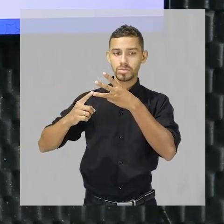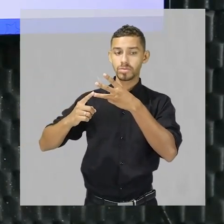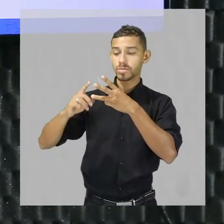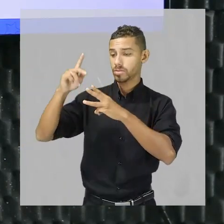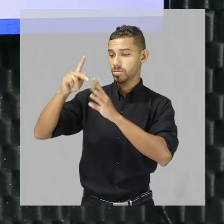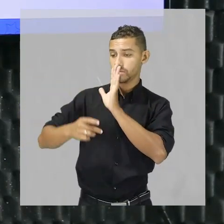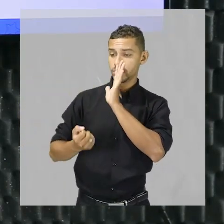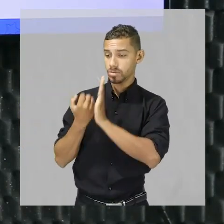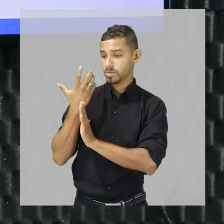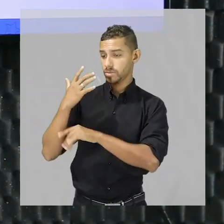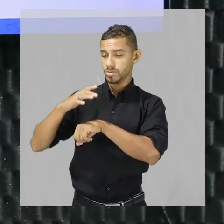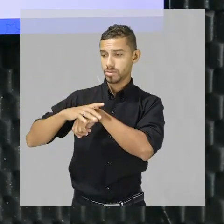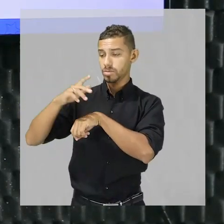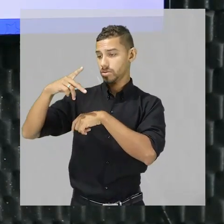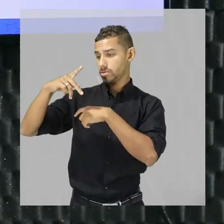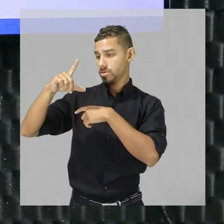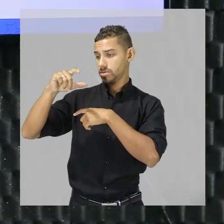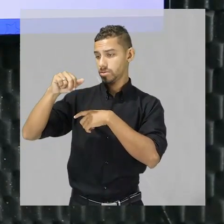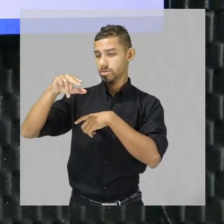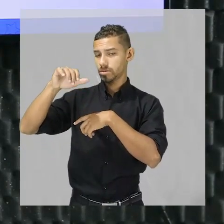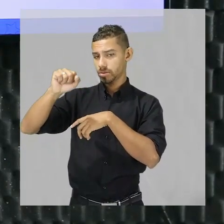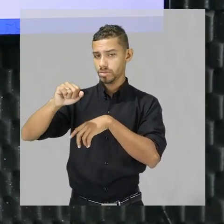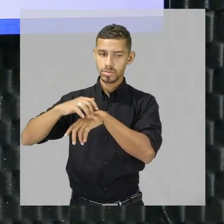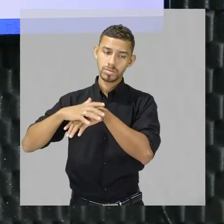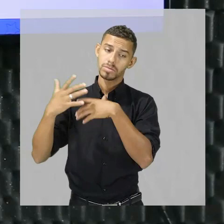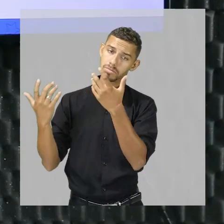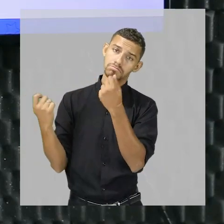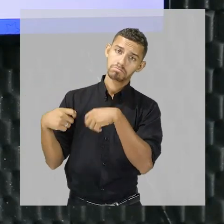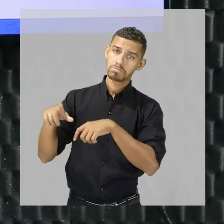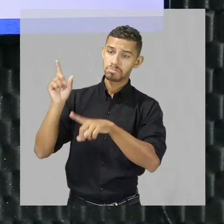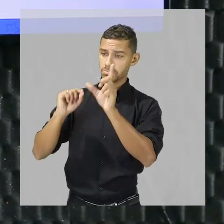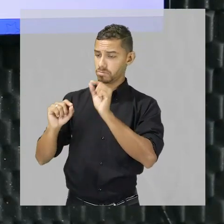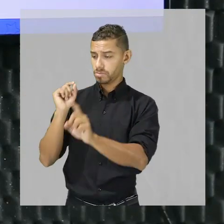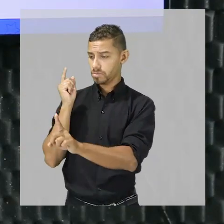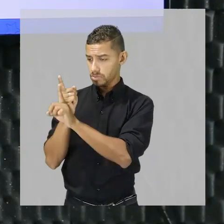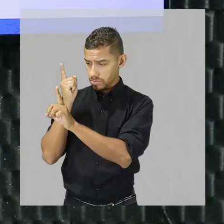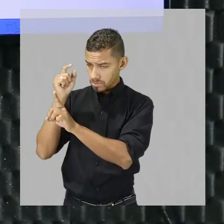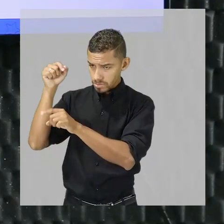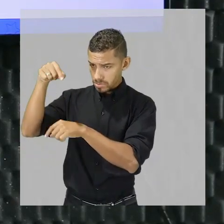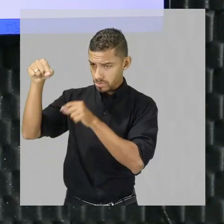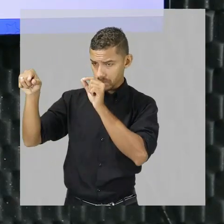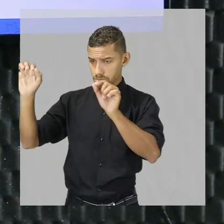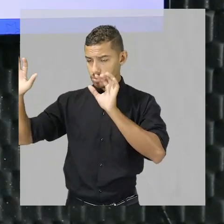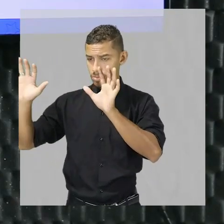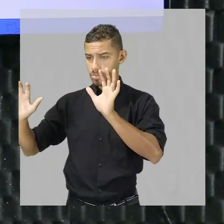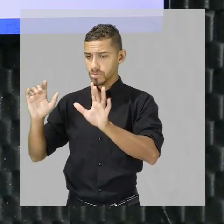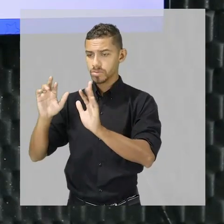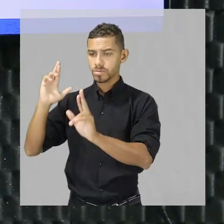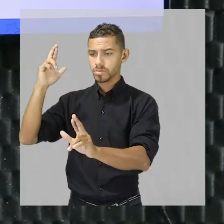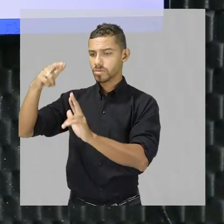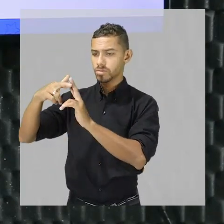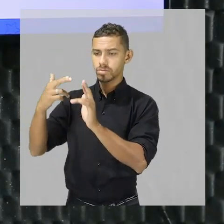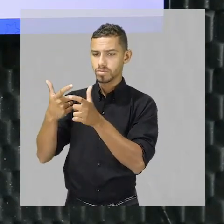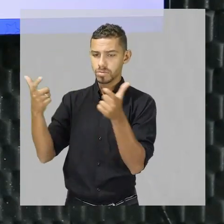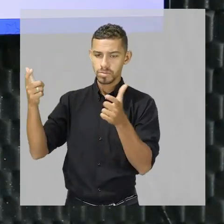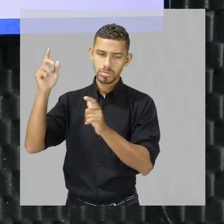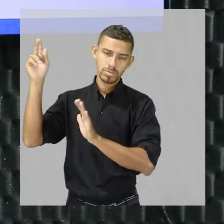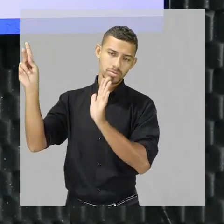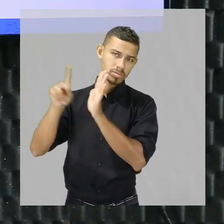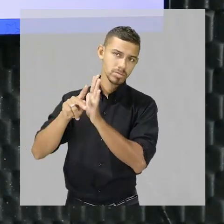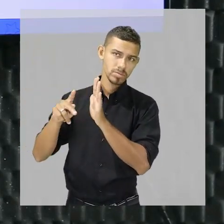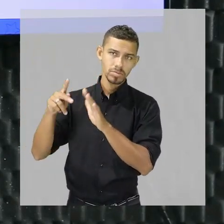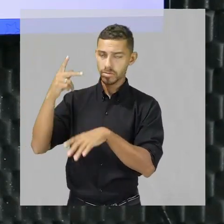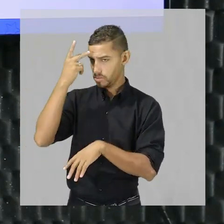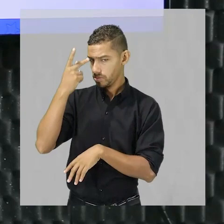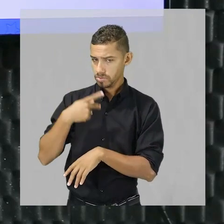projeção plana ou azimutal, né? Quando você pode escolher um ponto, tá certo, do nosso planeta para representar com maior propriedade.